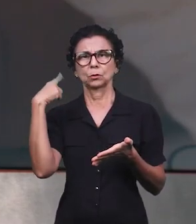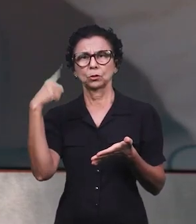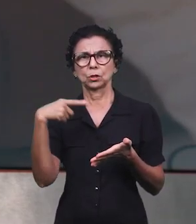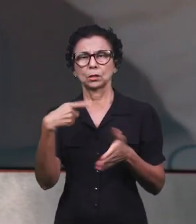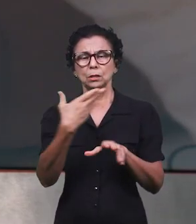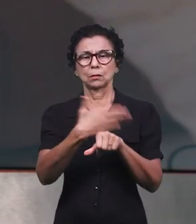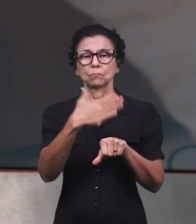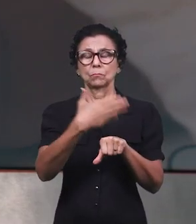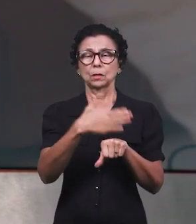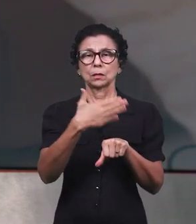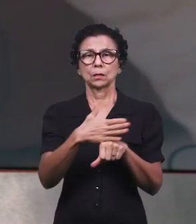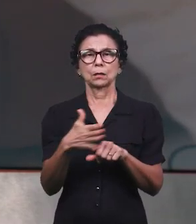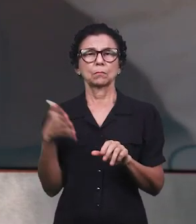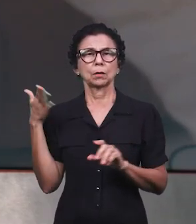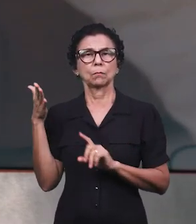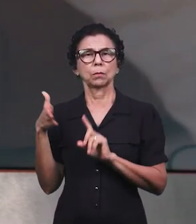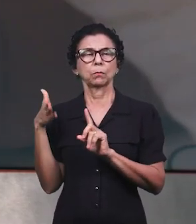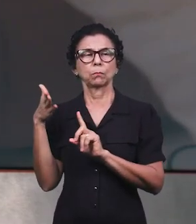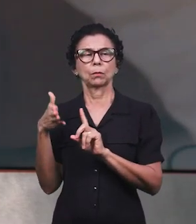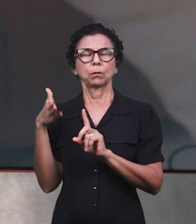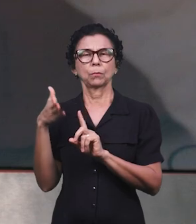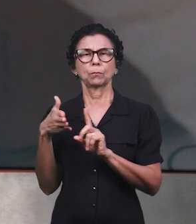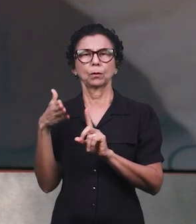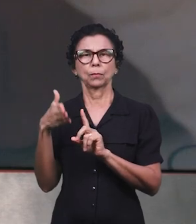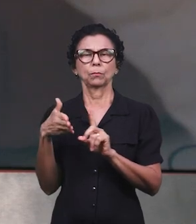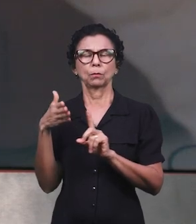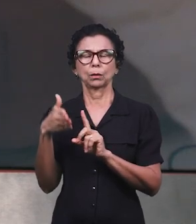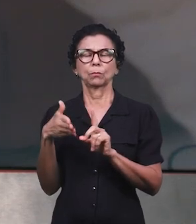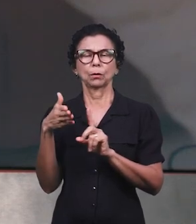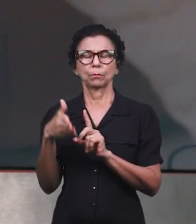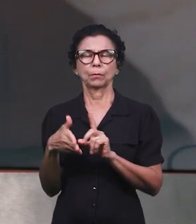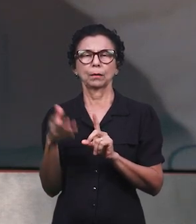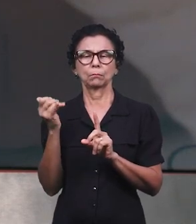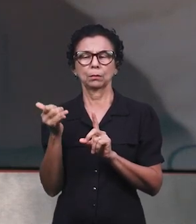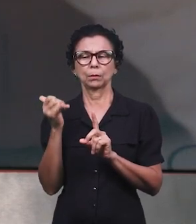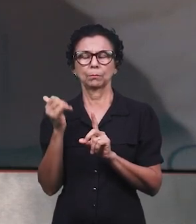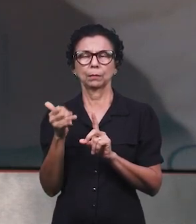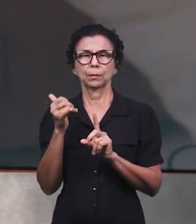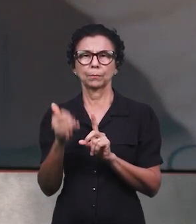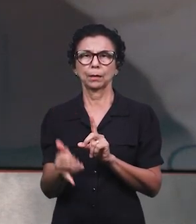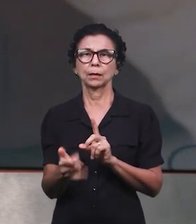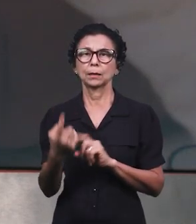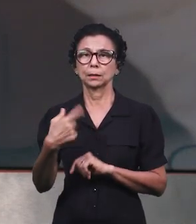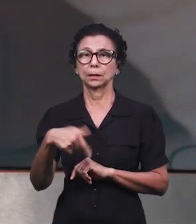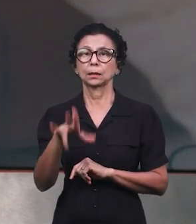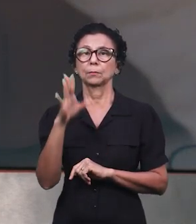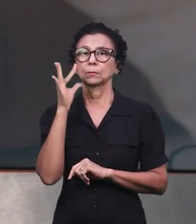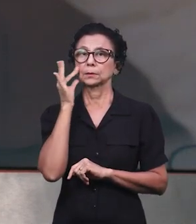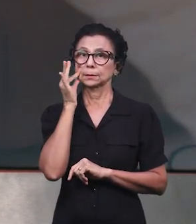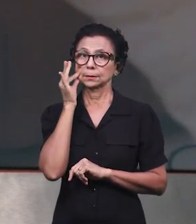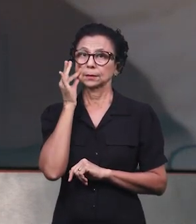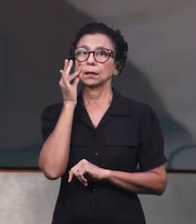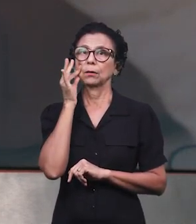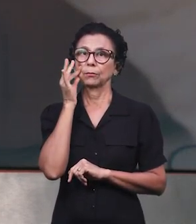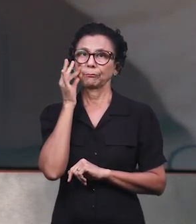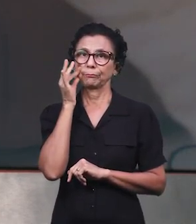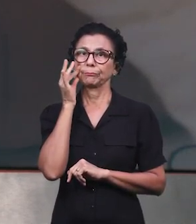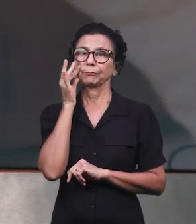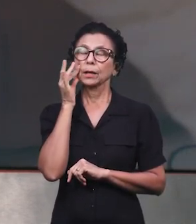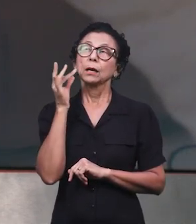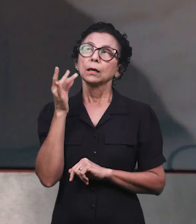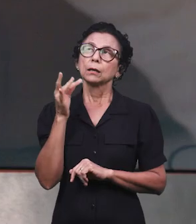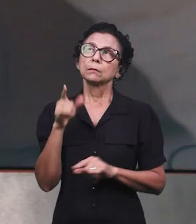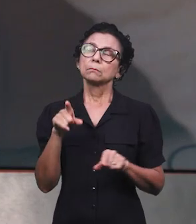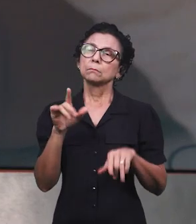prova discursiva, para a prova oral, e às vezes isso é ofertado presencialmente, tá certo? Às vezes